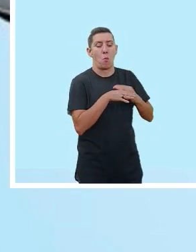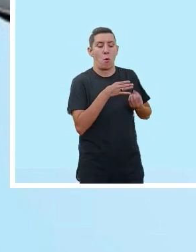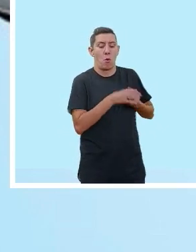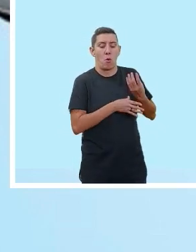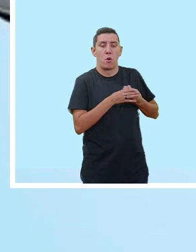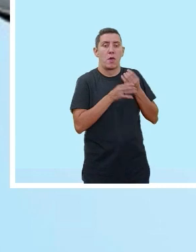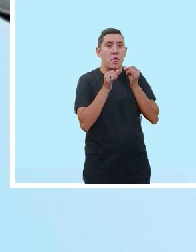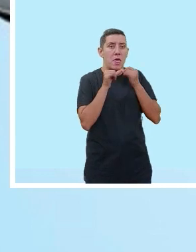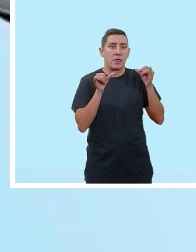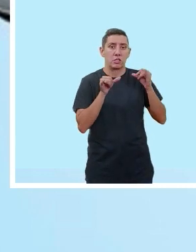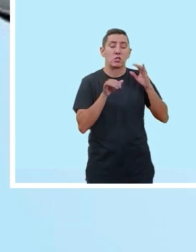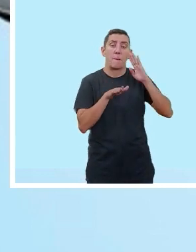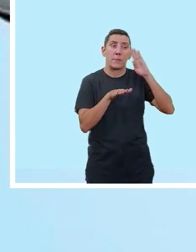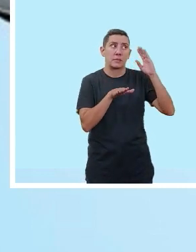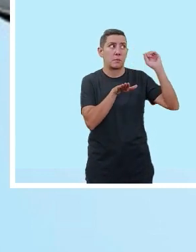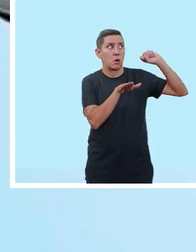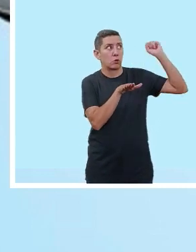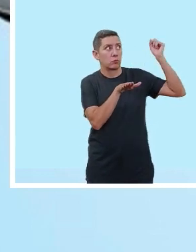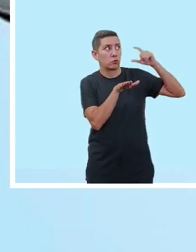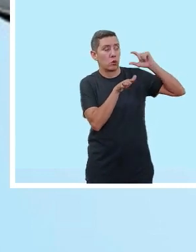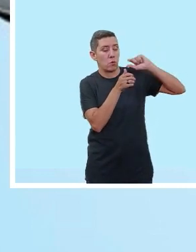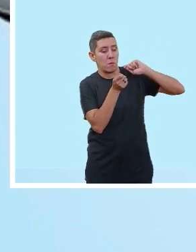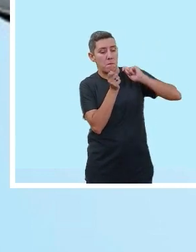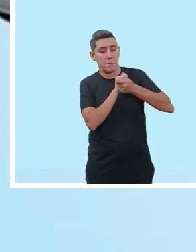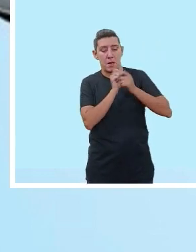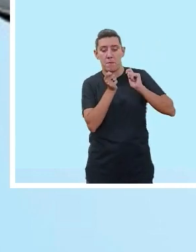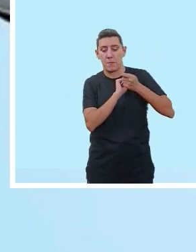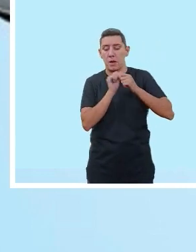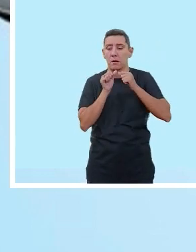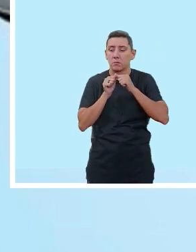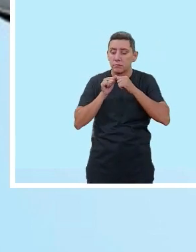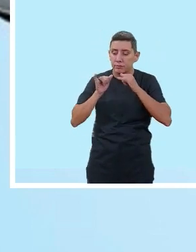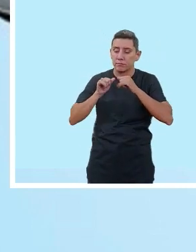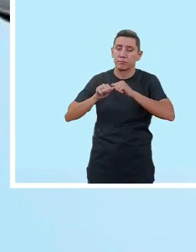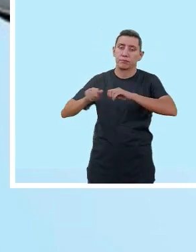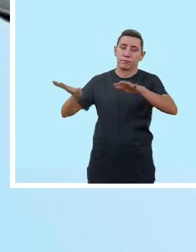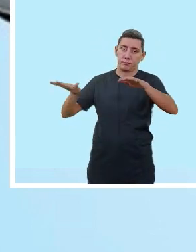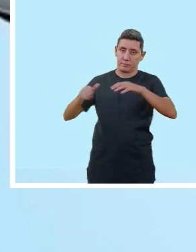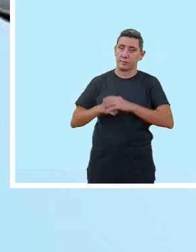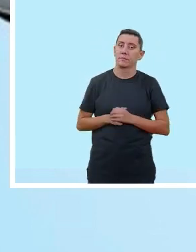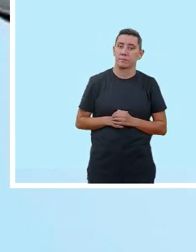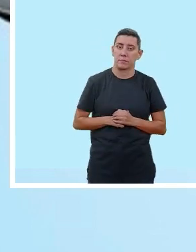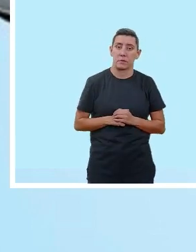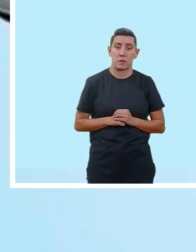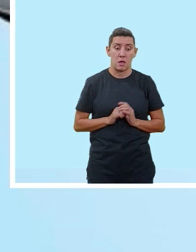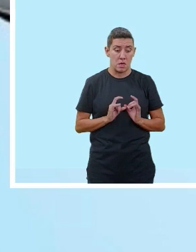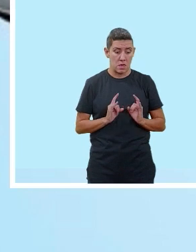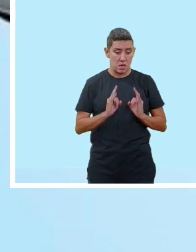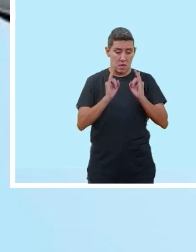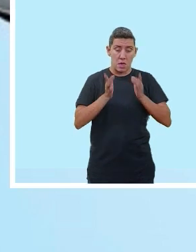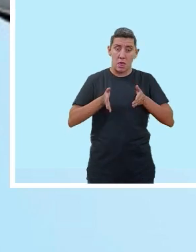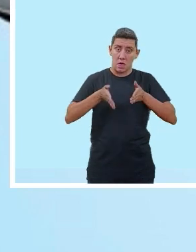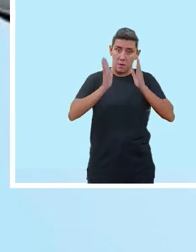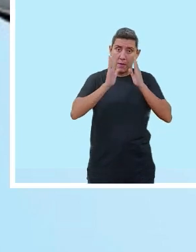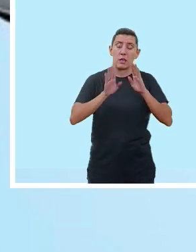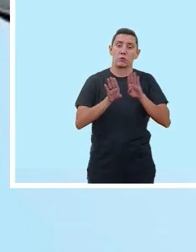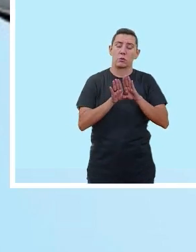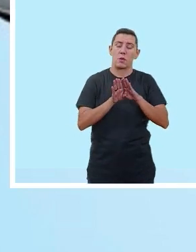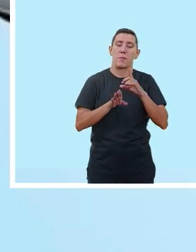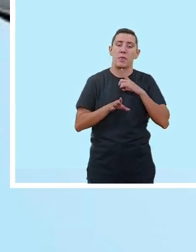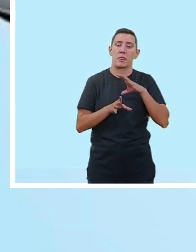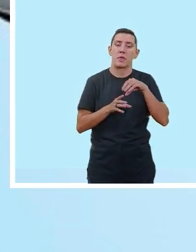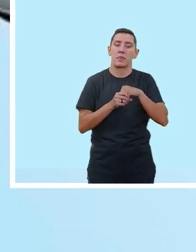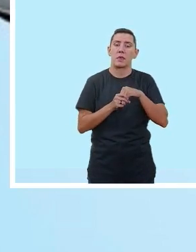energia solar, né? Edifícios inteligentes, que ele controlem o consumo de energia e outros aspectos dentro